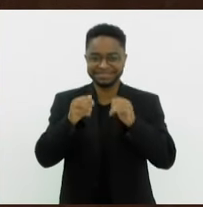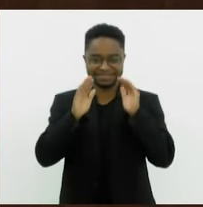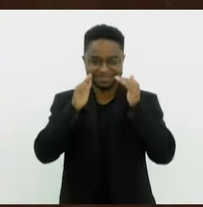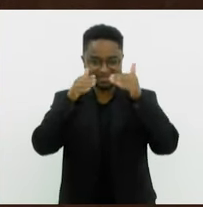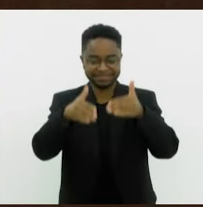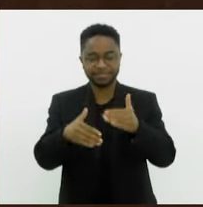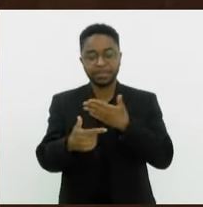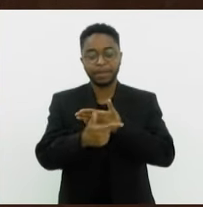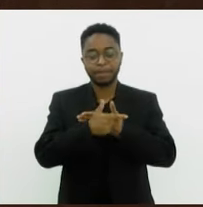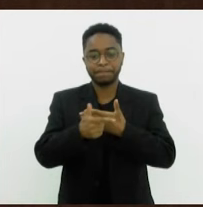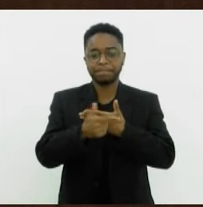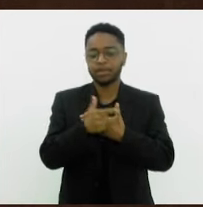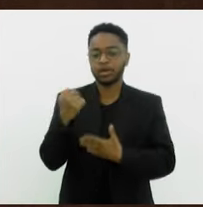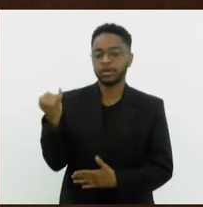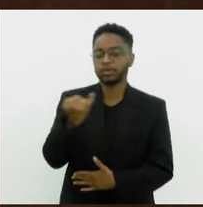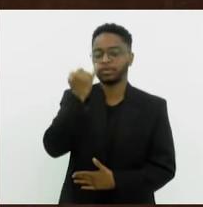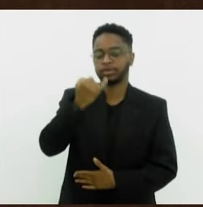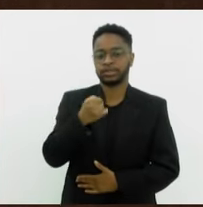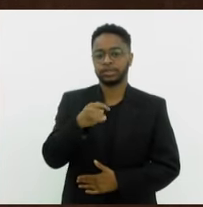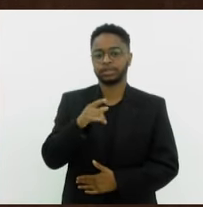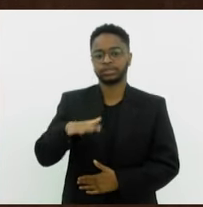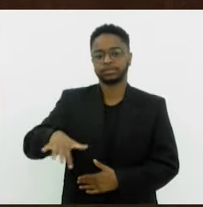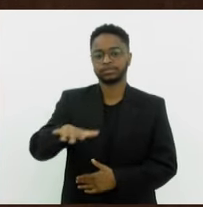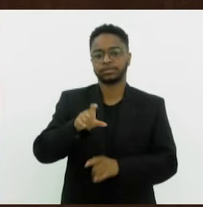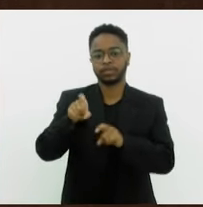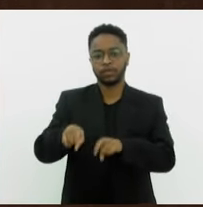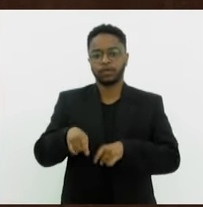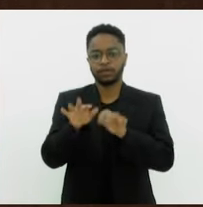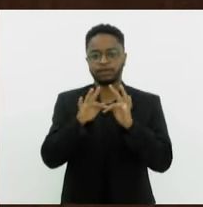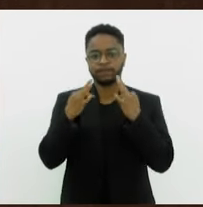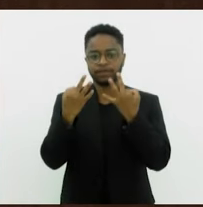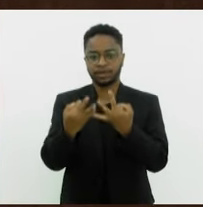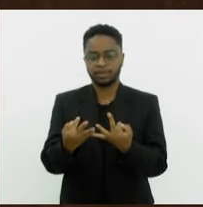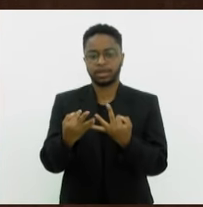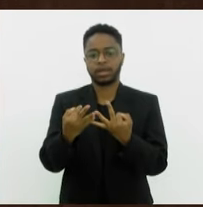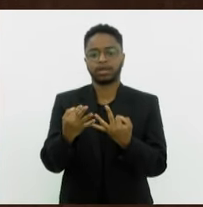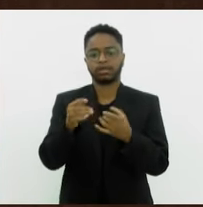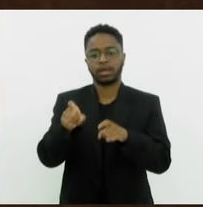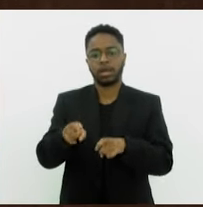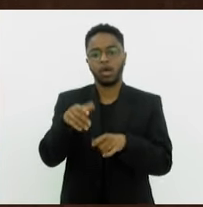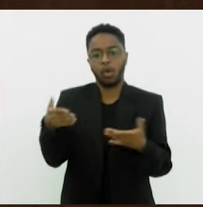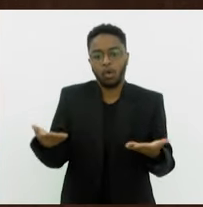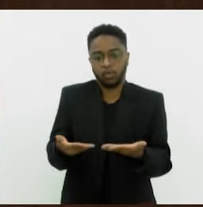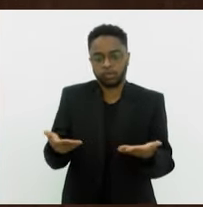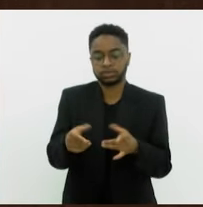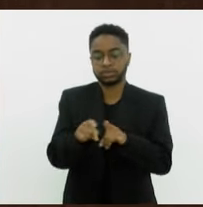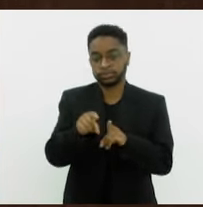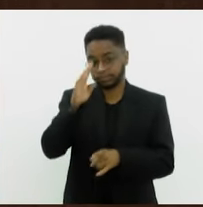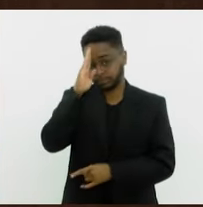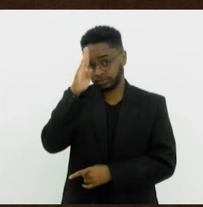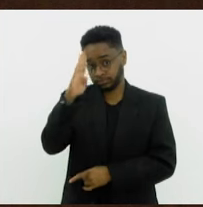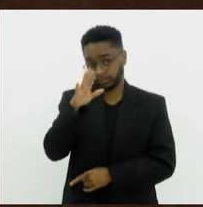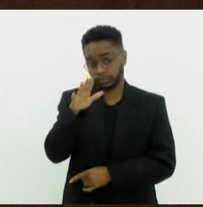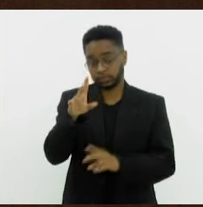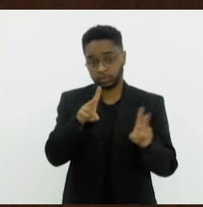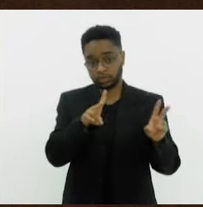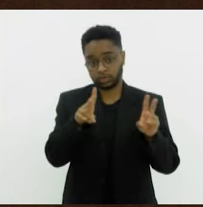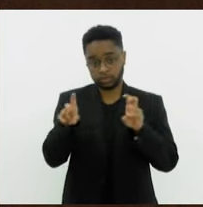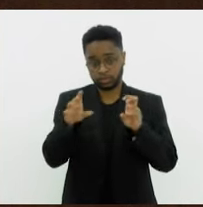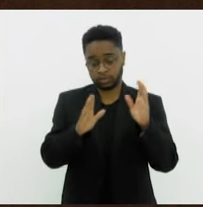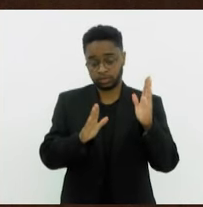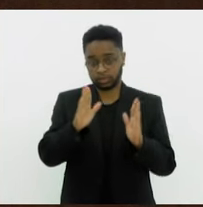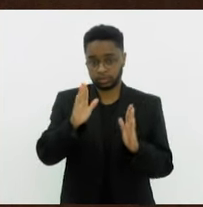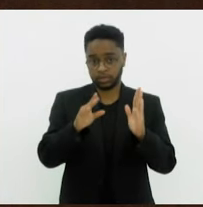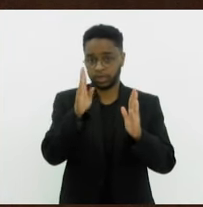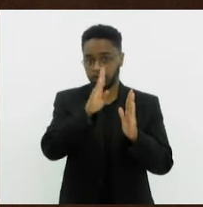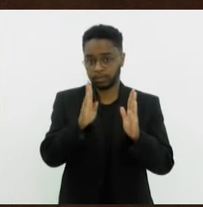o papel importante que tem a agricultura familiar camponesa hoje, especialmente nesse cenário em que o Brasil é